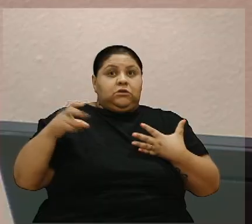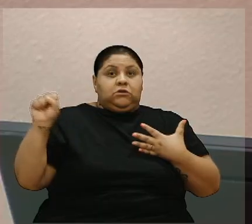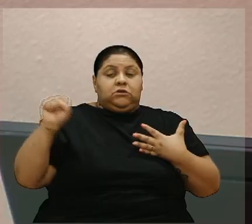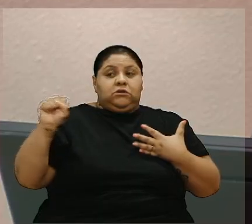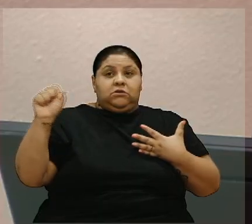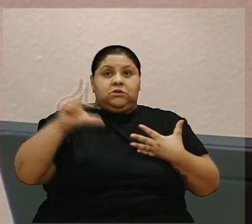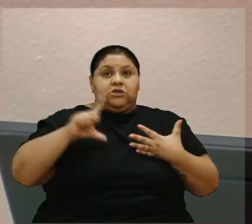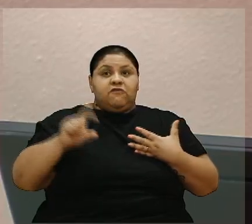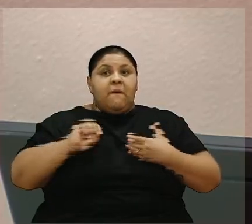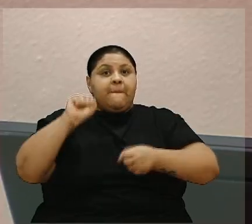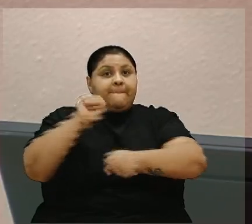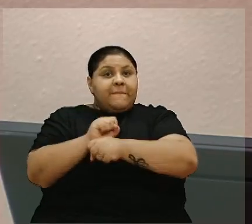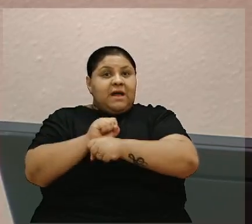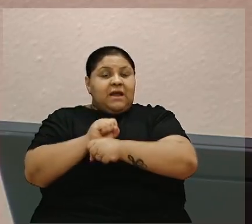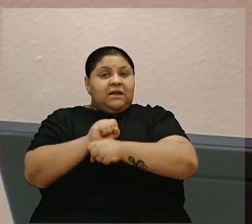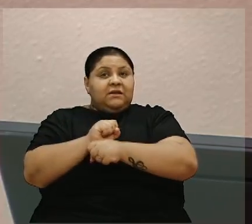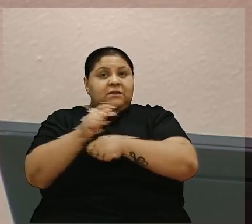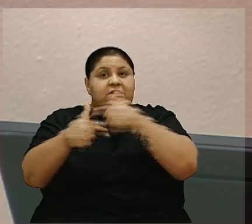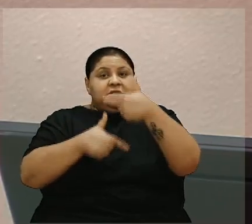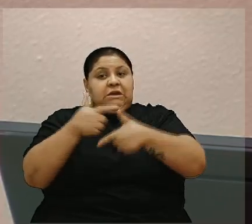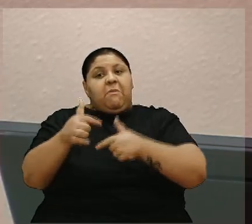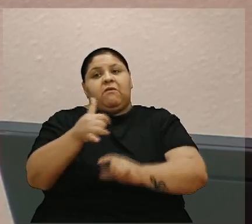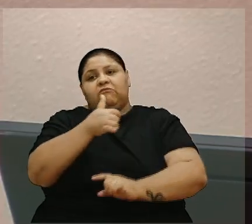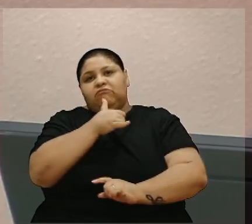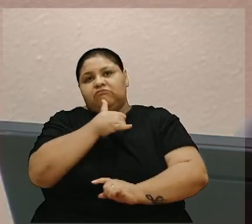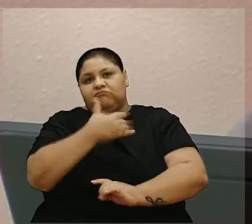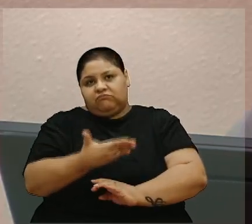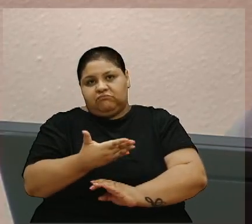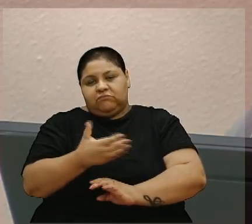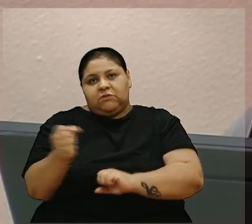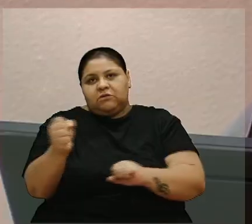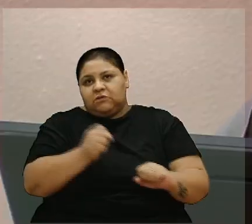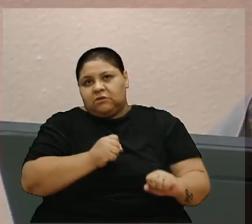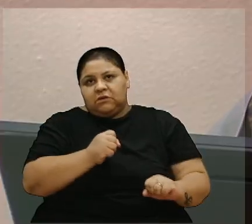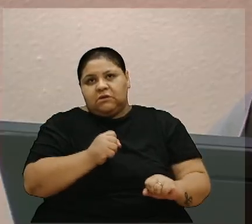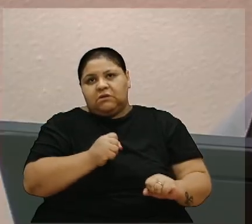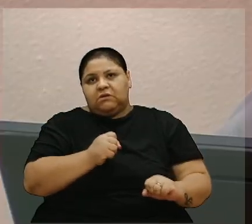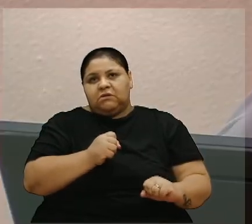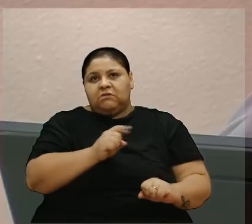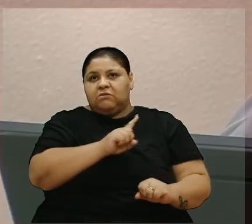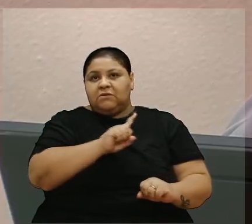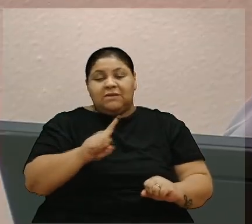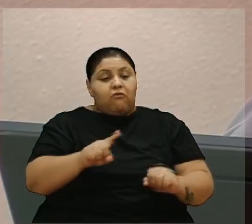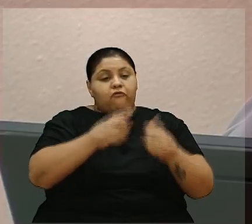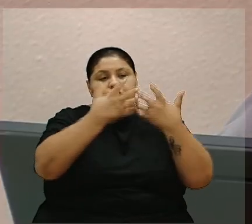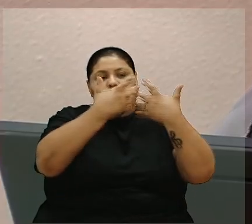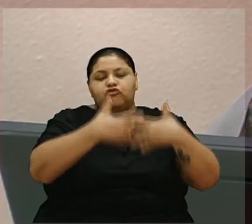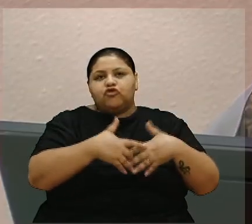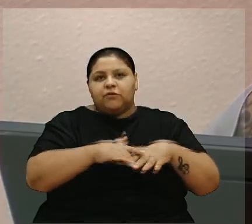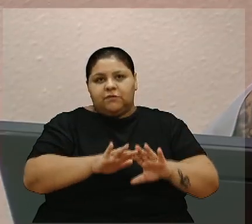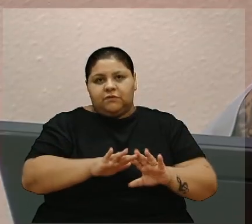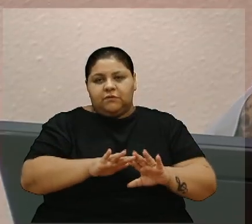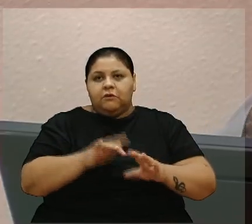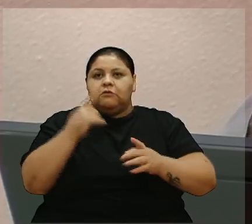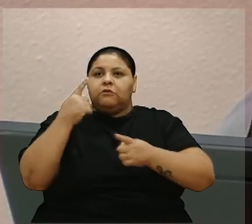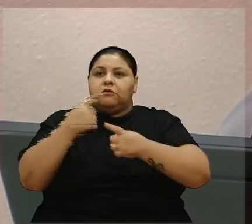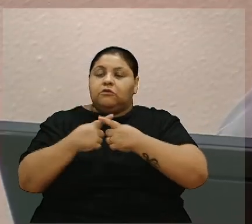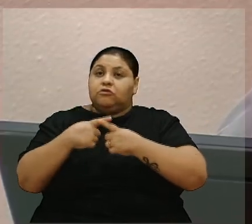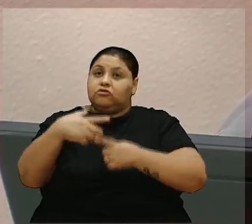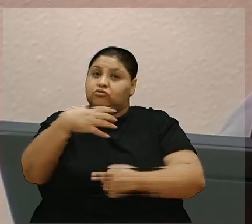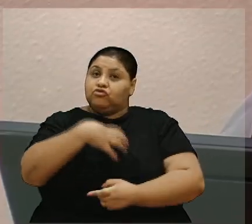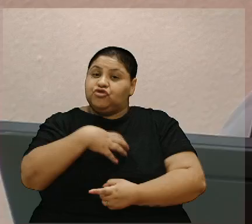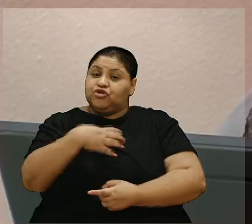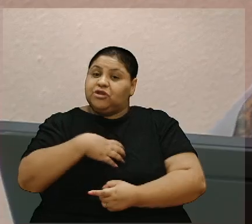tiver paralisações de serviços, infelizmente, que podem vir a não funcionar. Porque do jeito